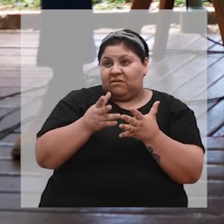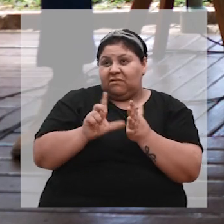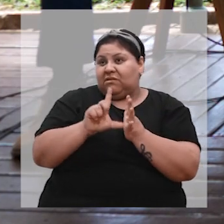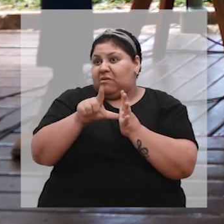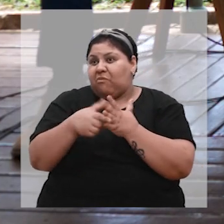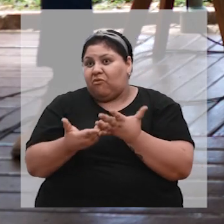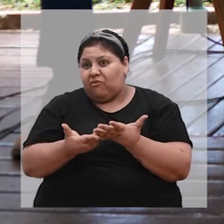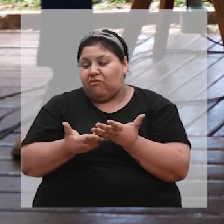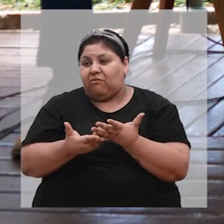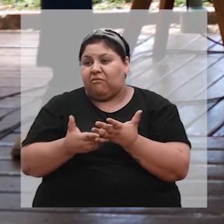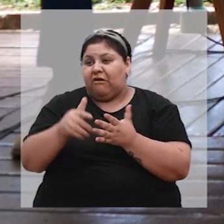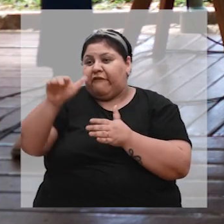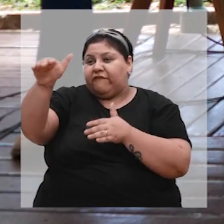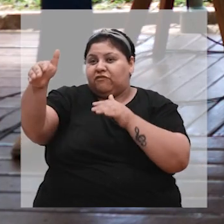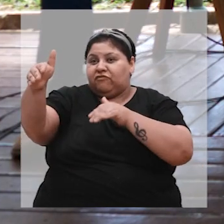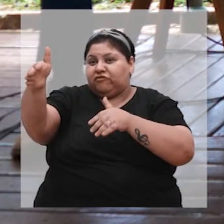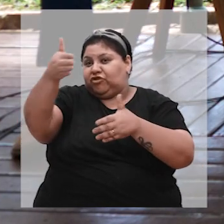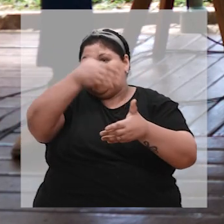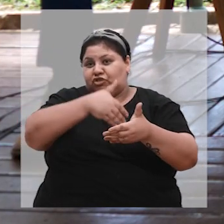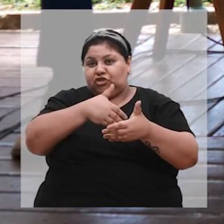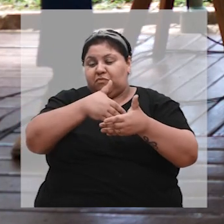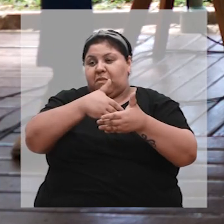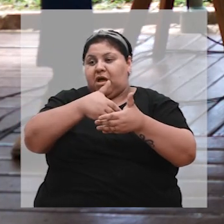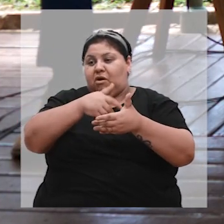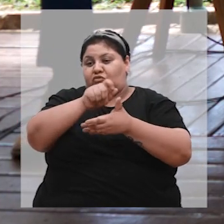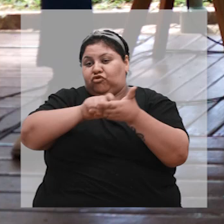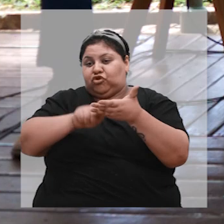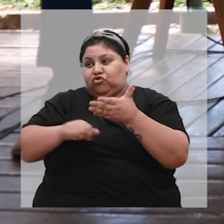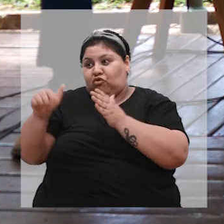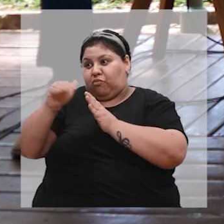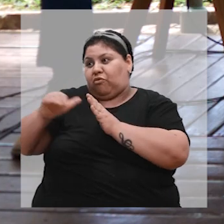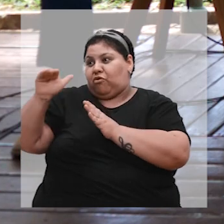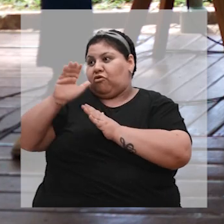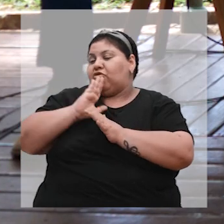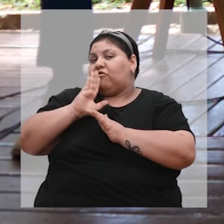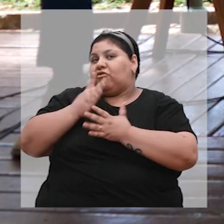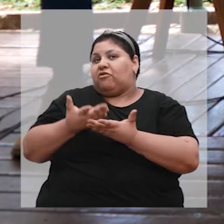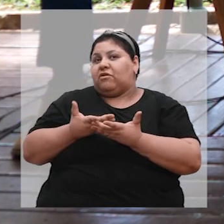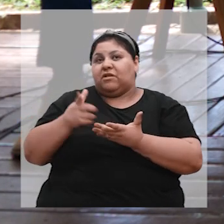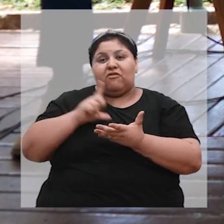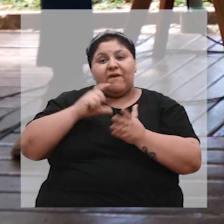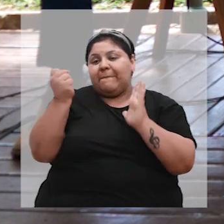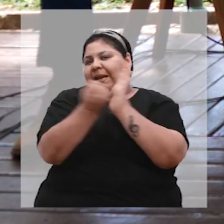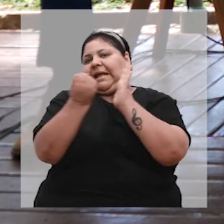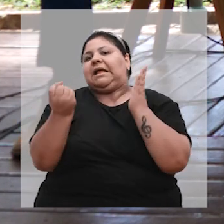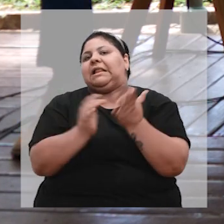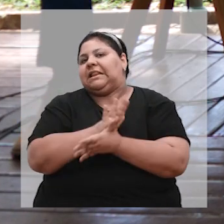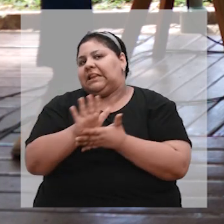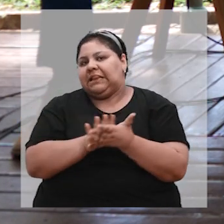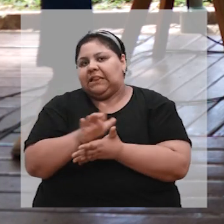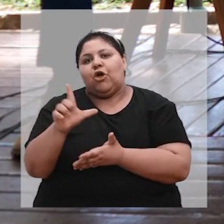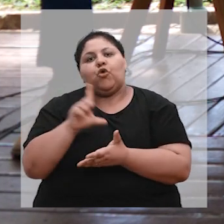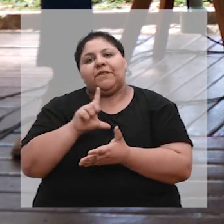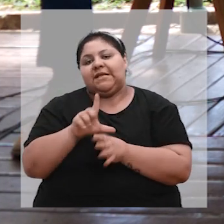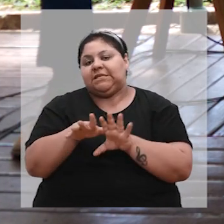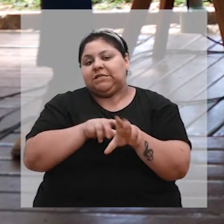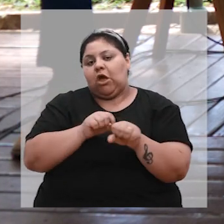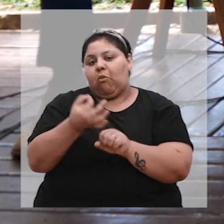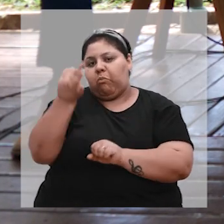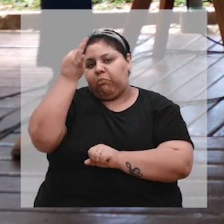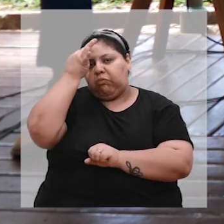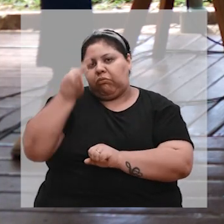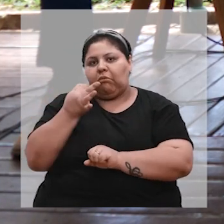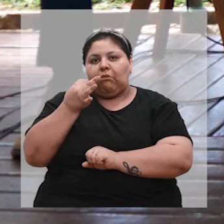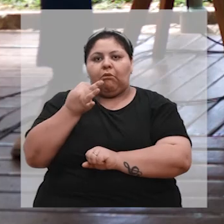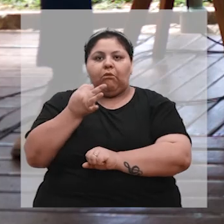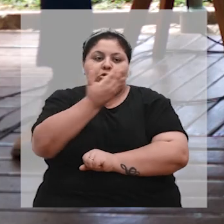pouco a gente não vai trazer um escritor para o público adulto, super conhecido, e não vai impactar, porque não tem essa